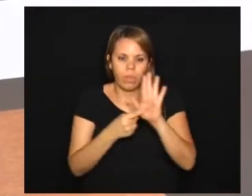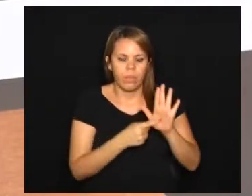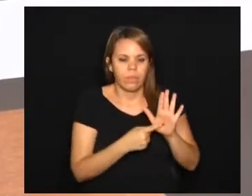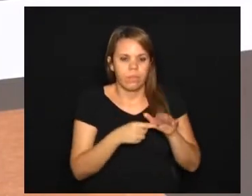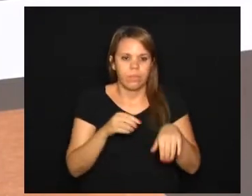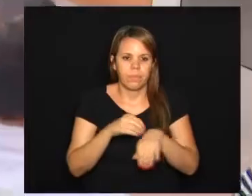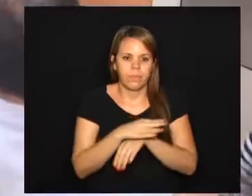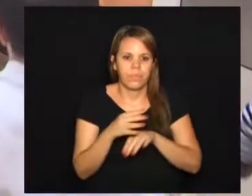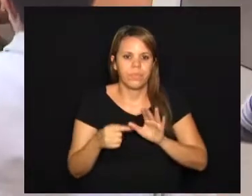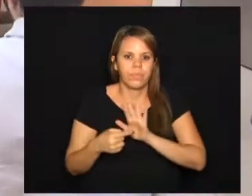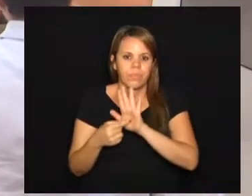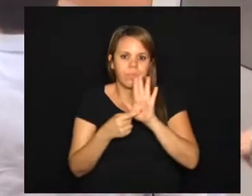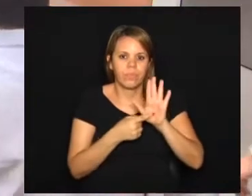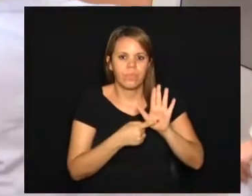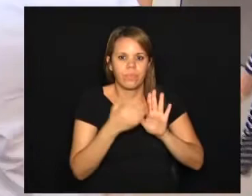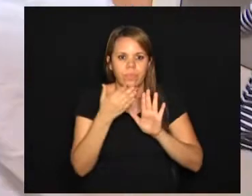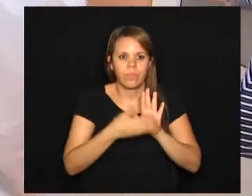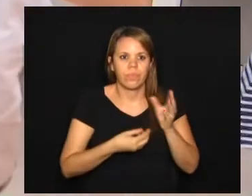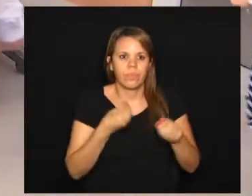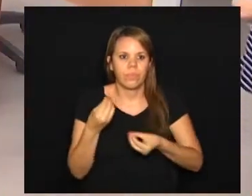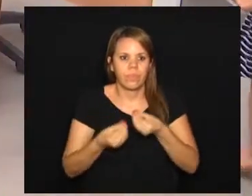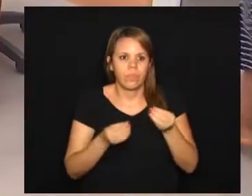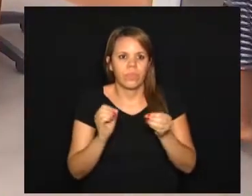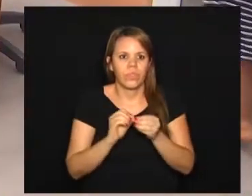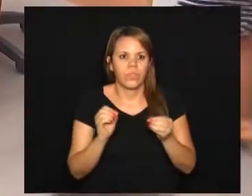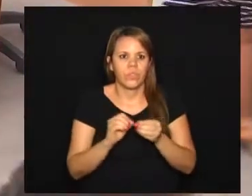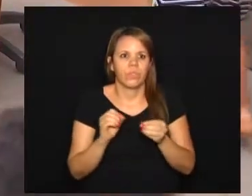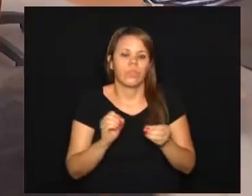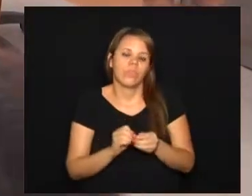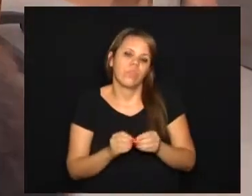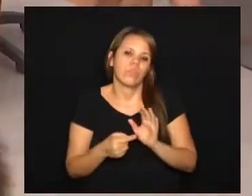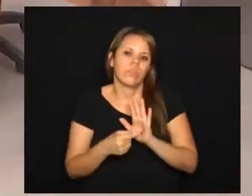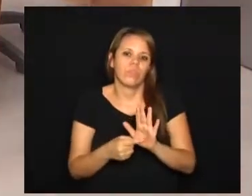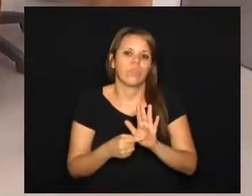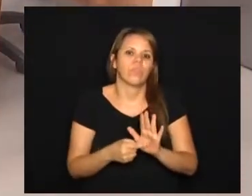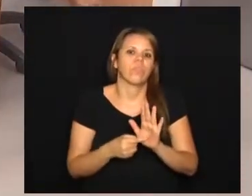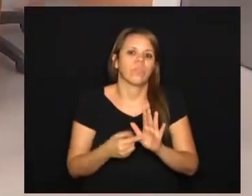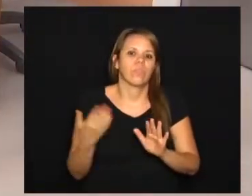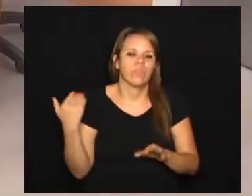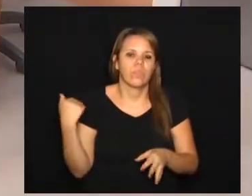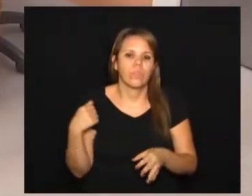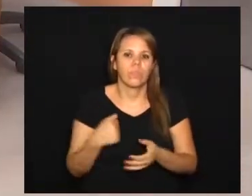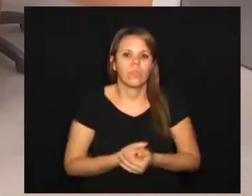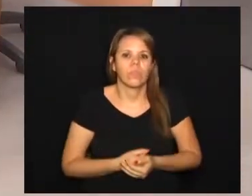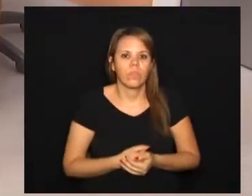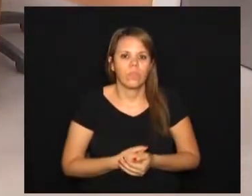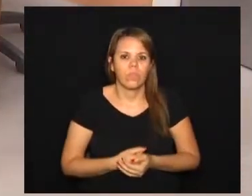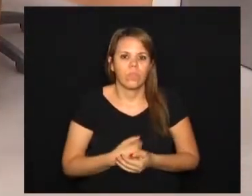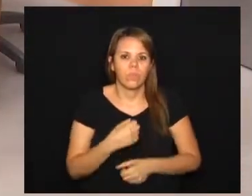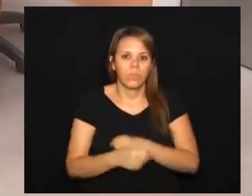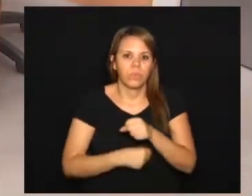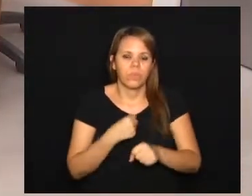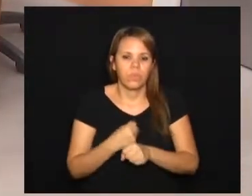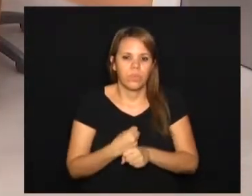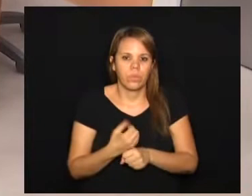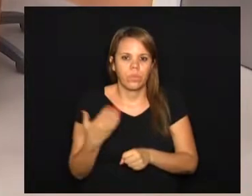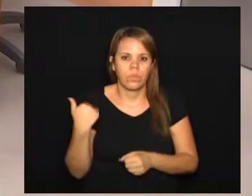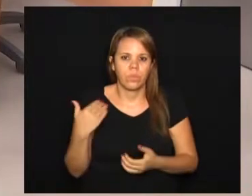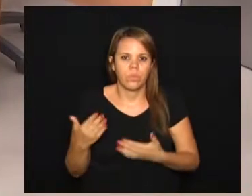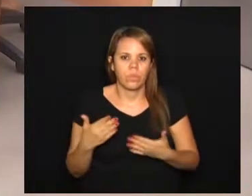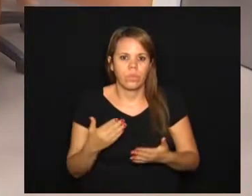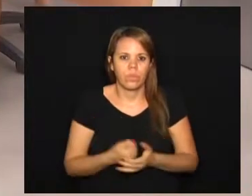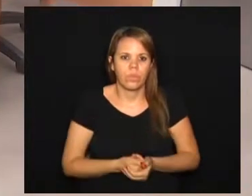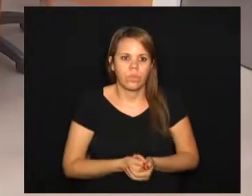trouxe. Como eu fiz uma apresentação, nós fizemos uma apresentação no meio do ano, né, do balanço do